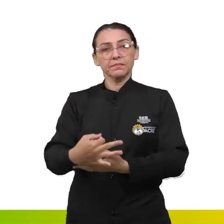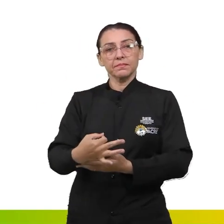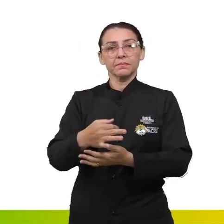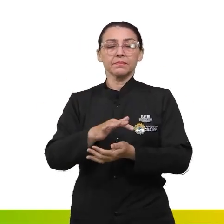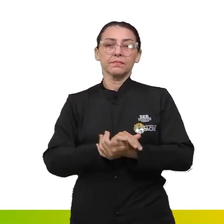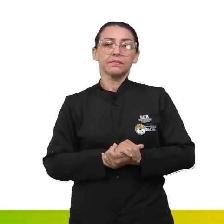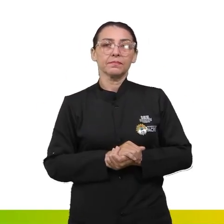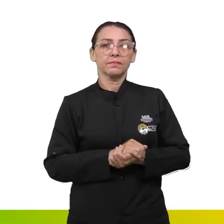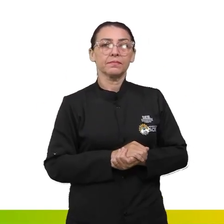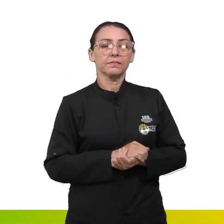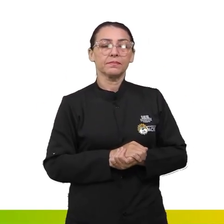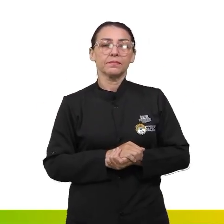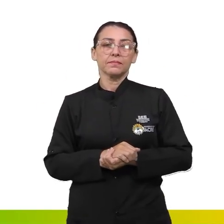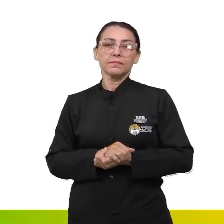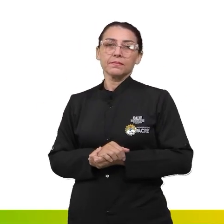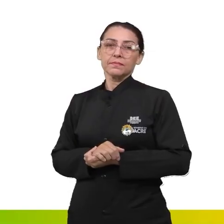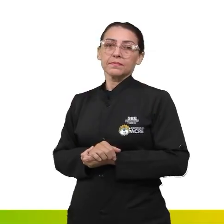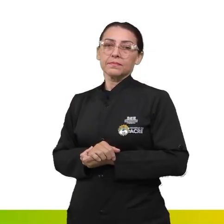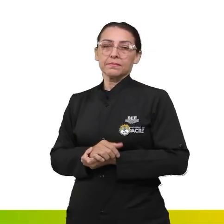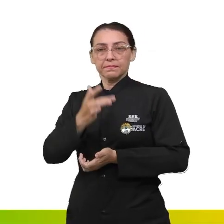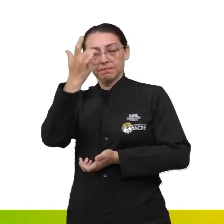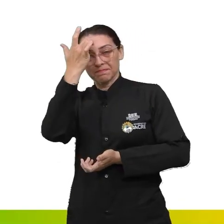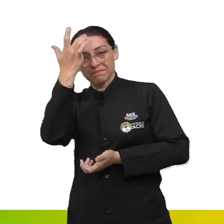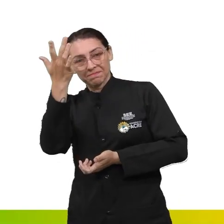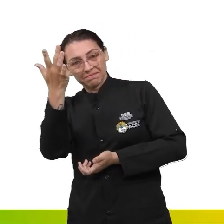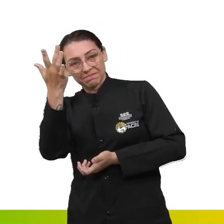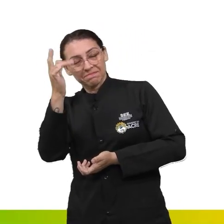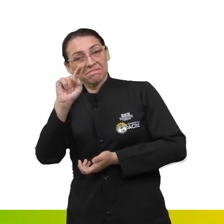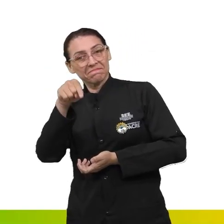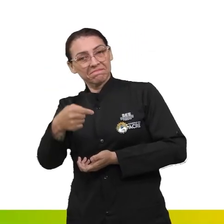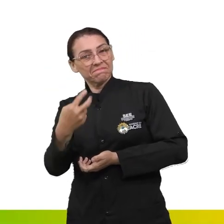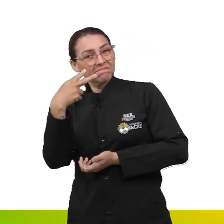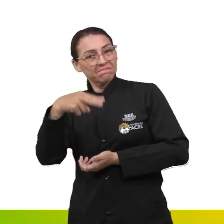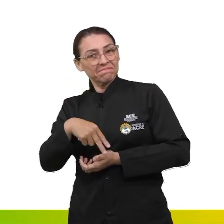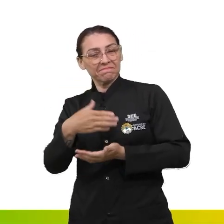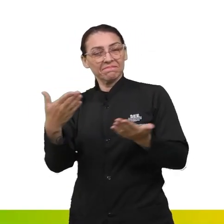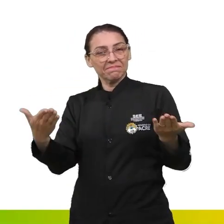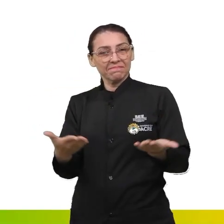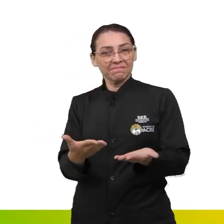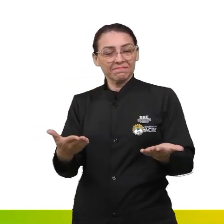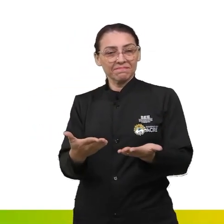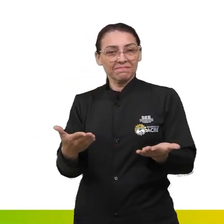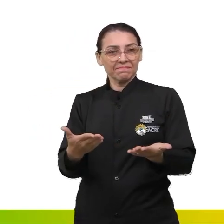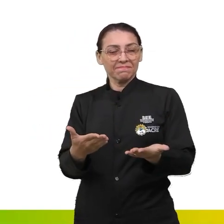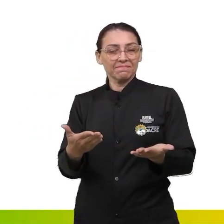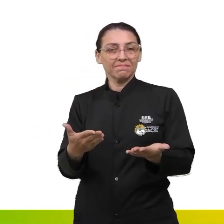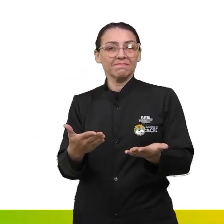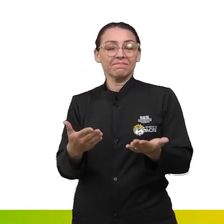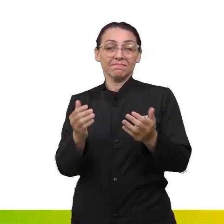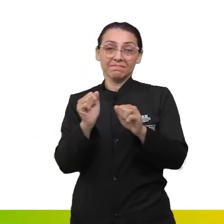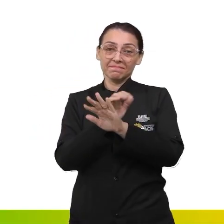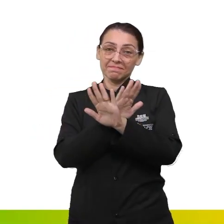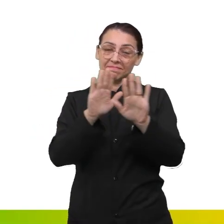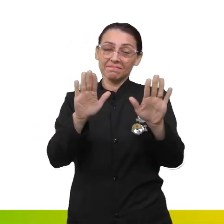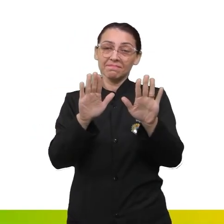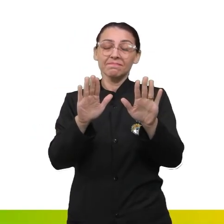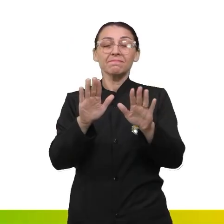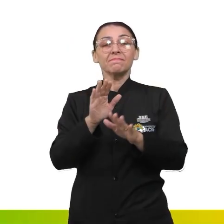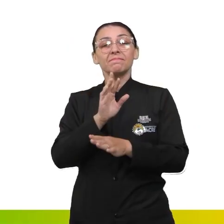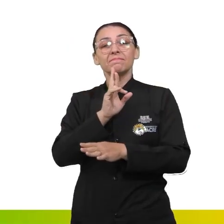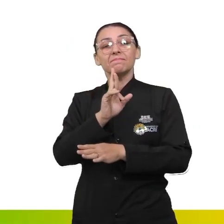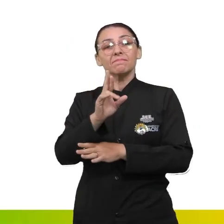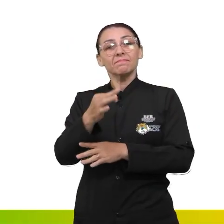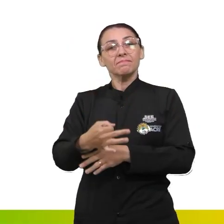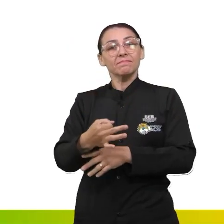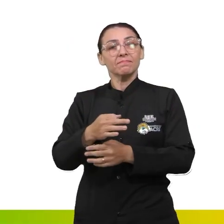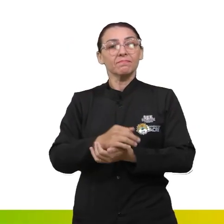correta? Ficou fácil, hein? Depois do que vimos hoje, ficou fácil e ficou evidente que a alternativa